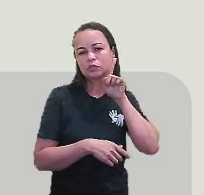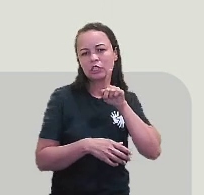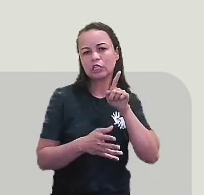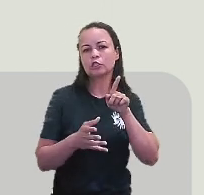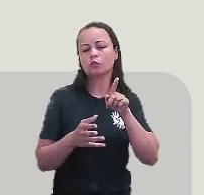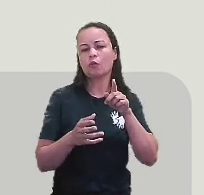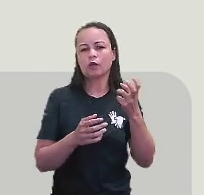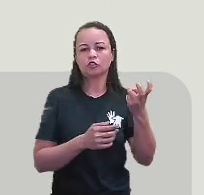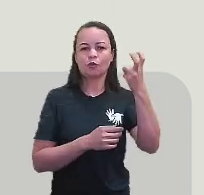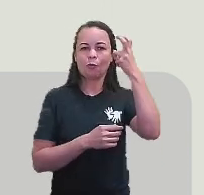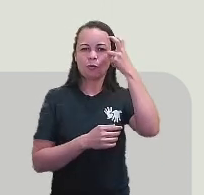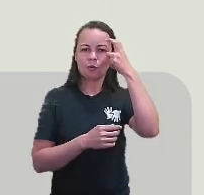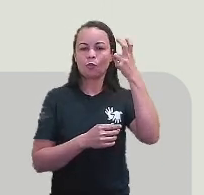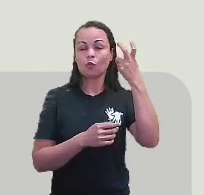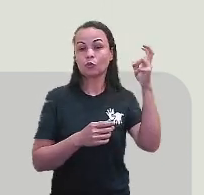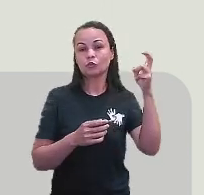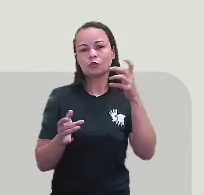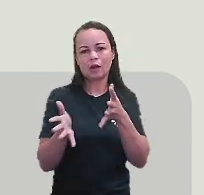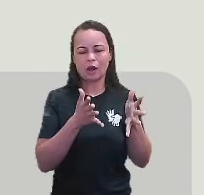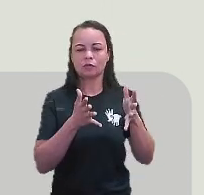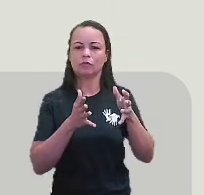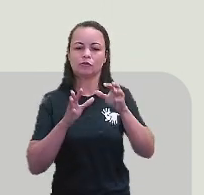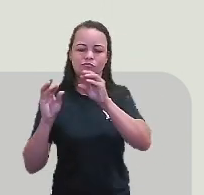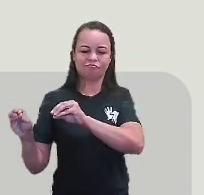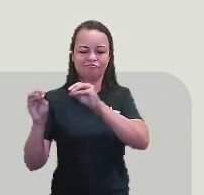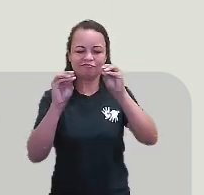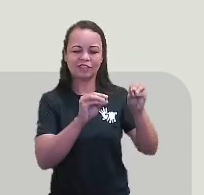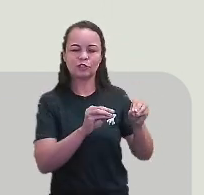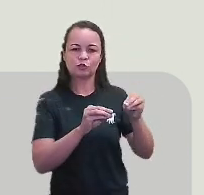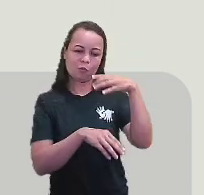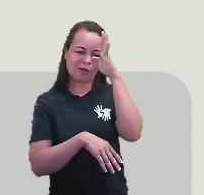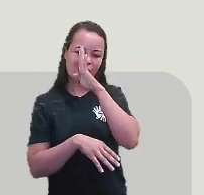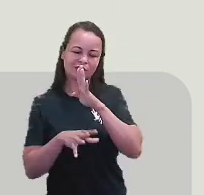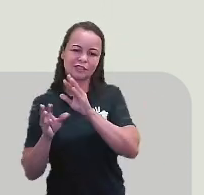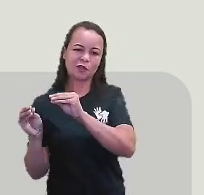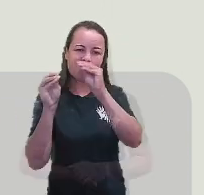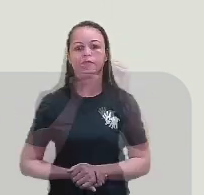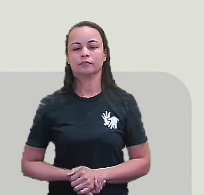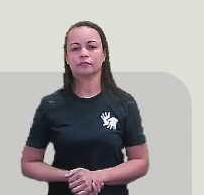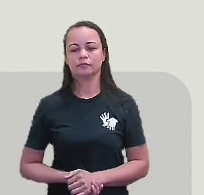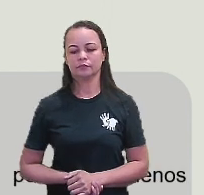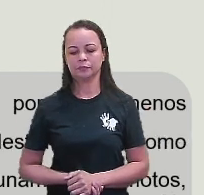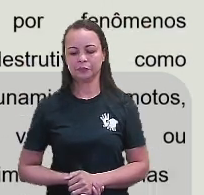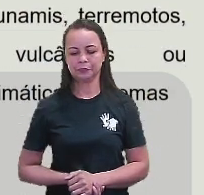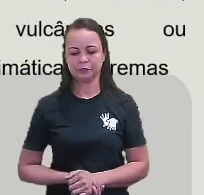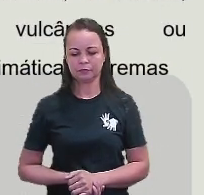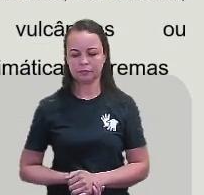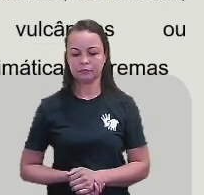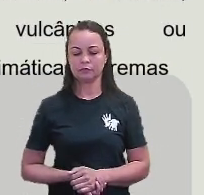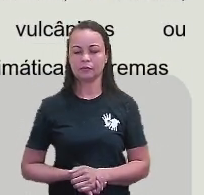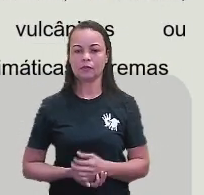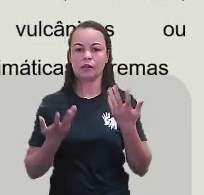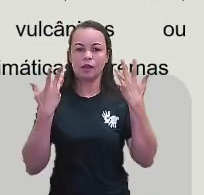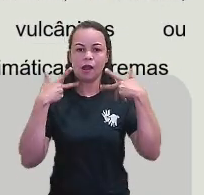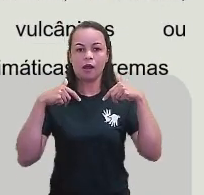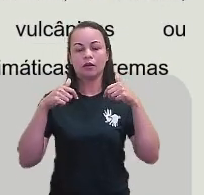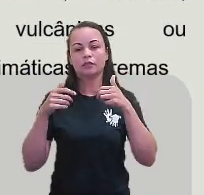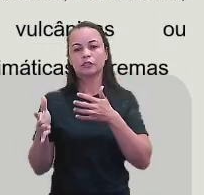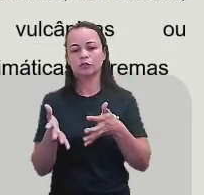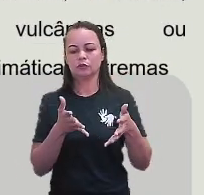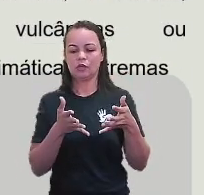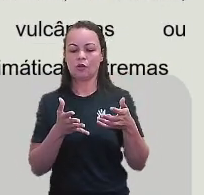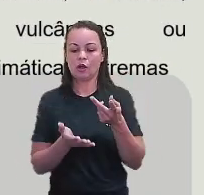mesmo. Então, eu estou mudando de um local para outro por forma cultural. E naturais, causadas